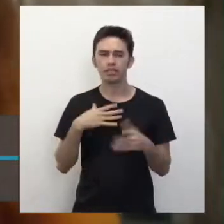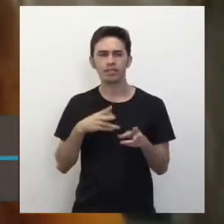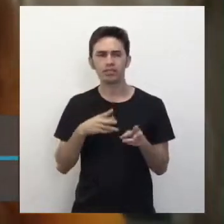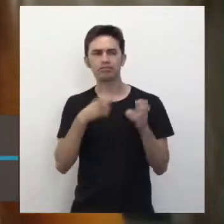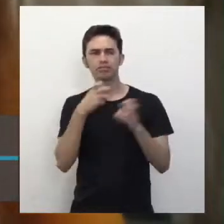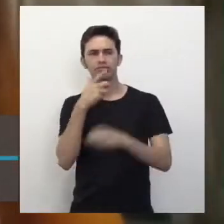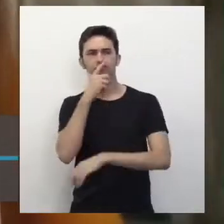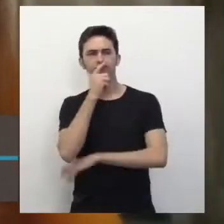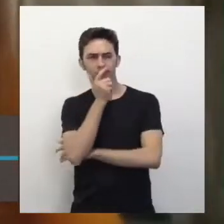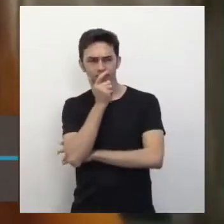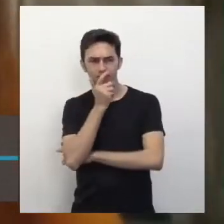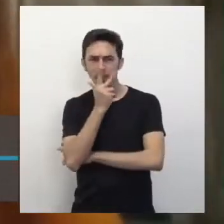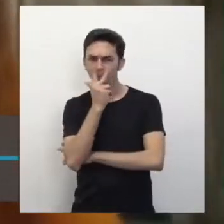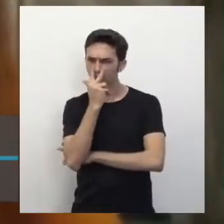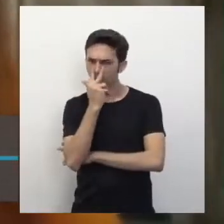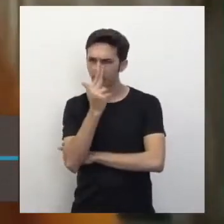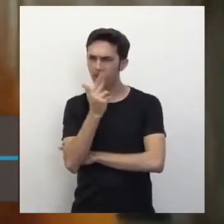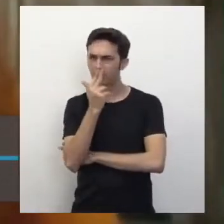que